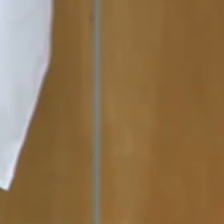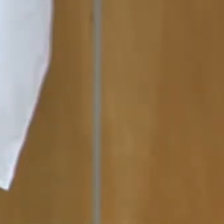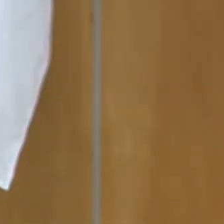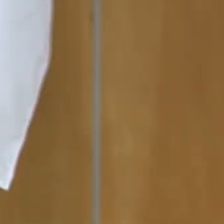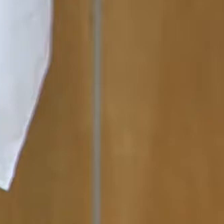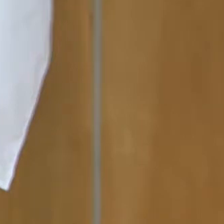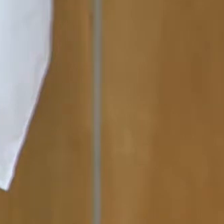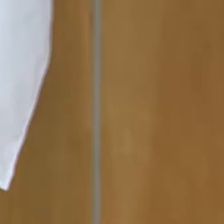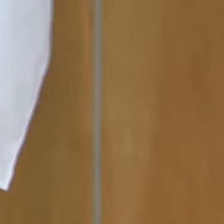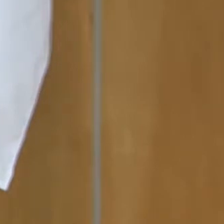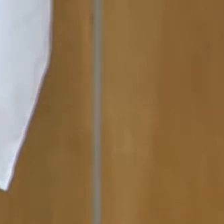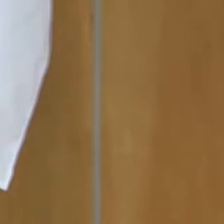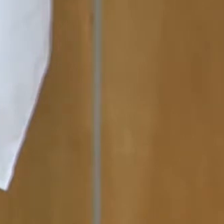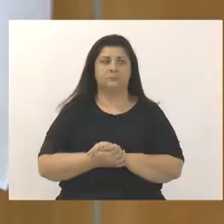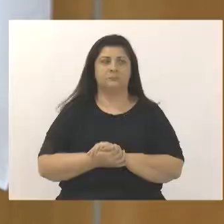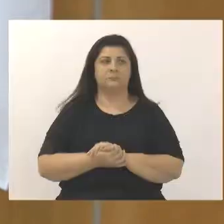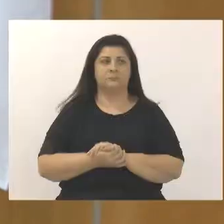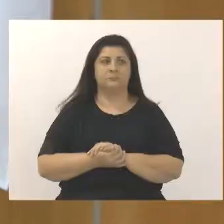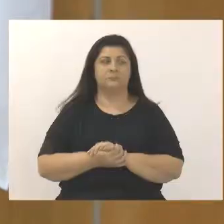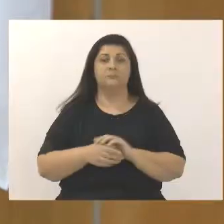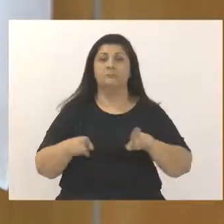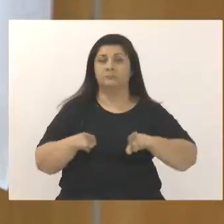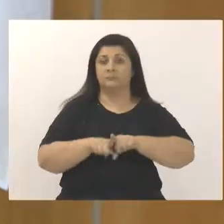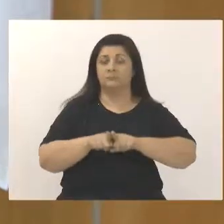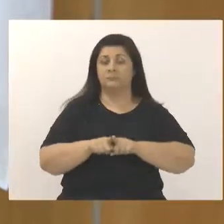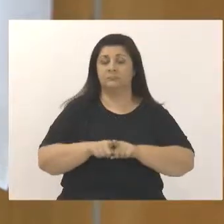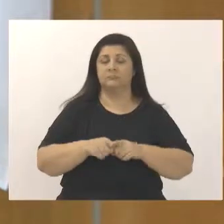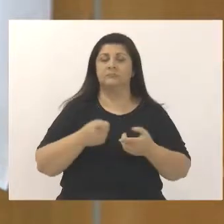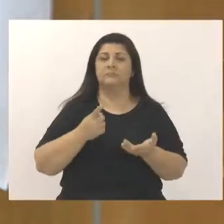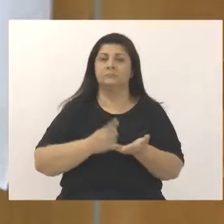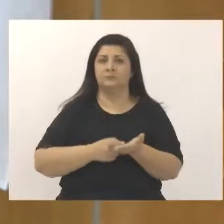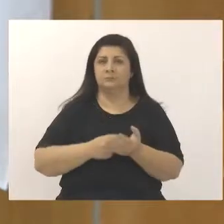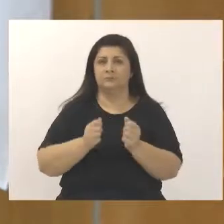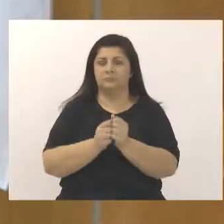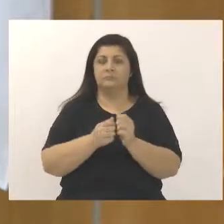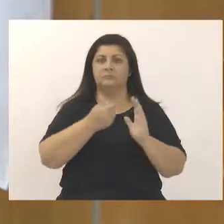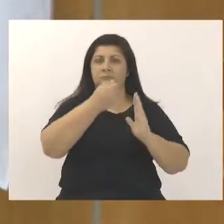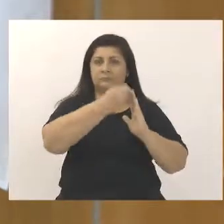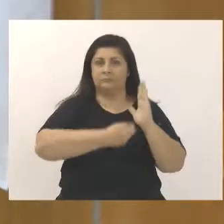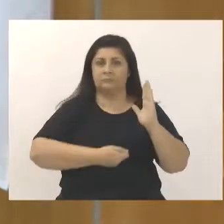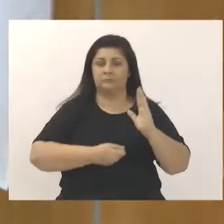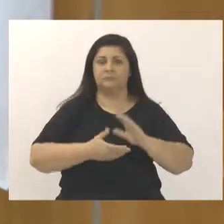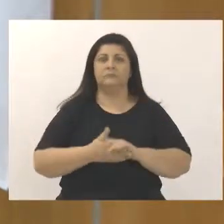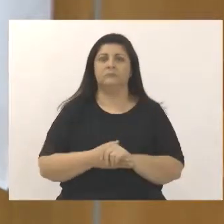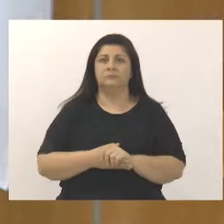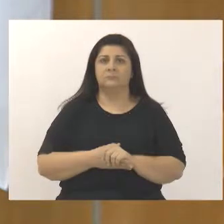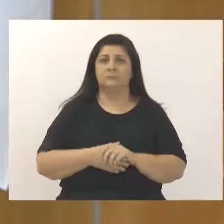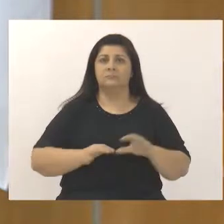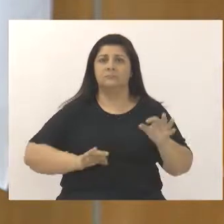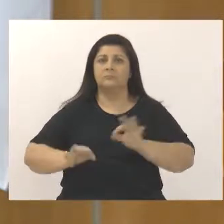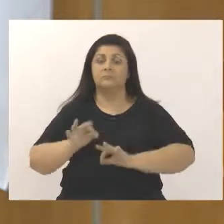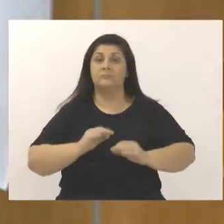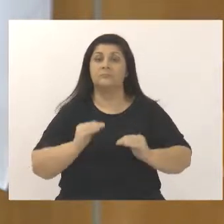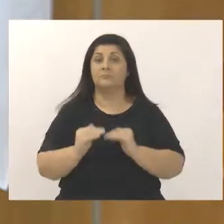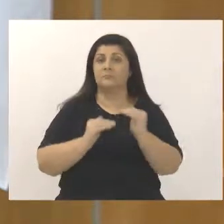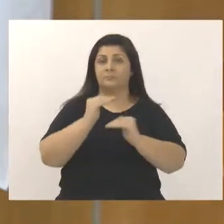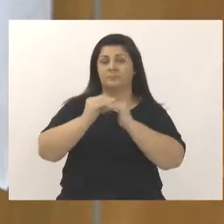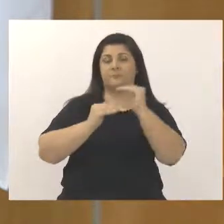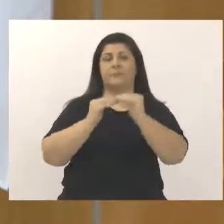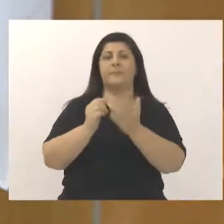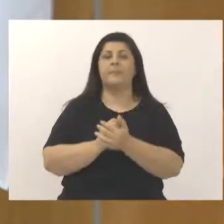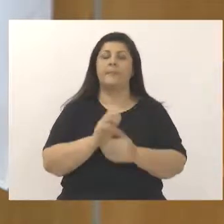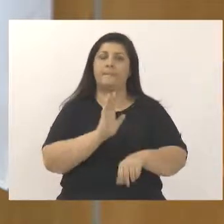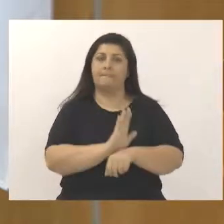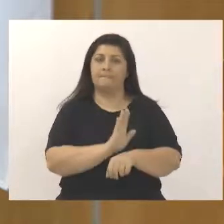Então, aí está colocado com as autoridades para somar no projeto uma construção coletiva que é em prol,